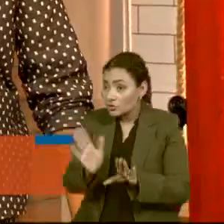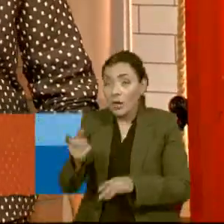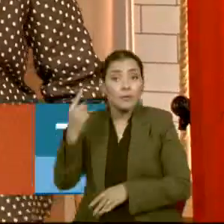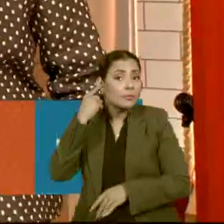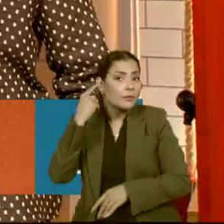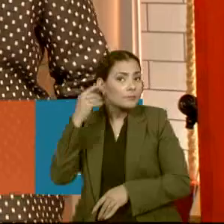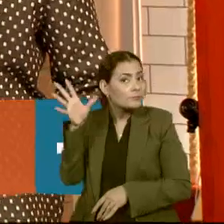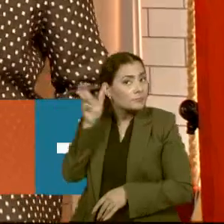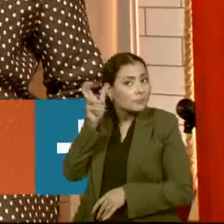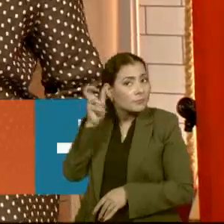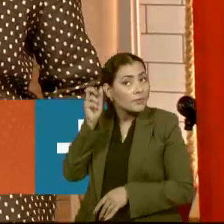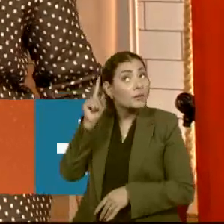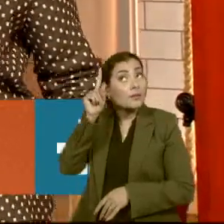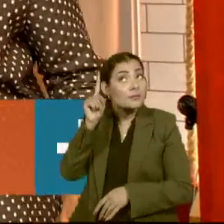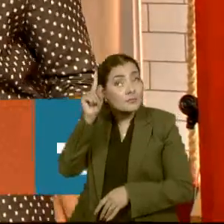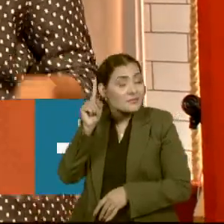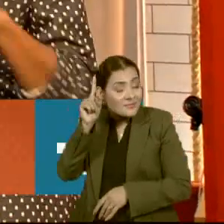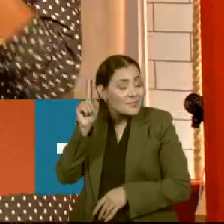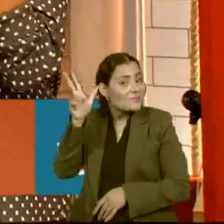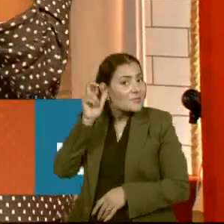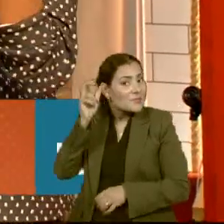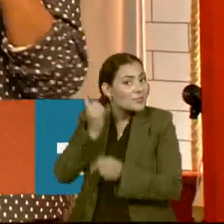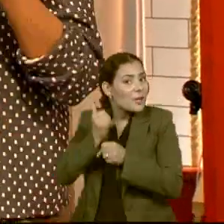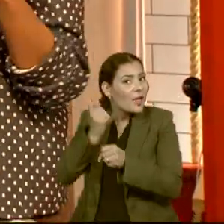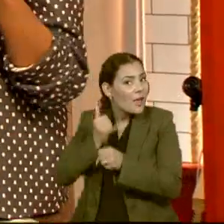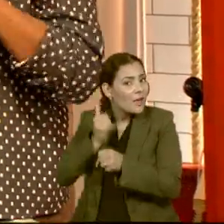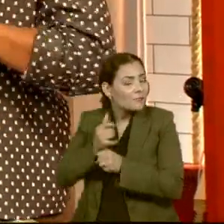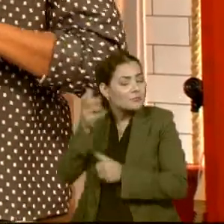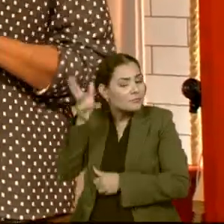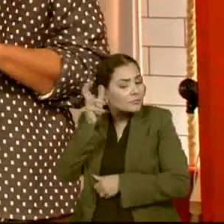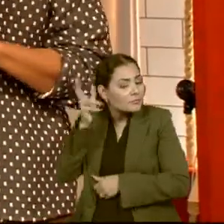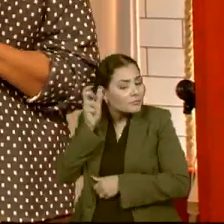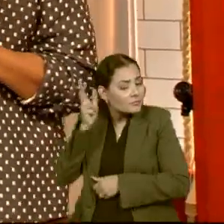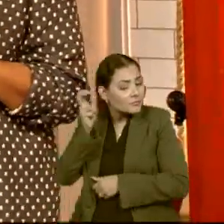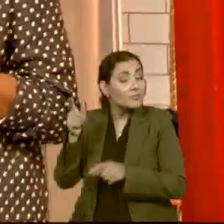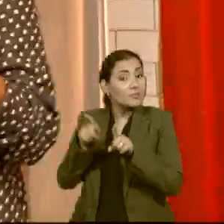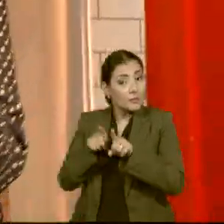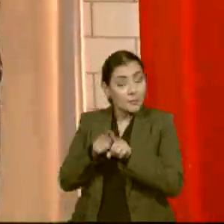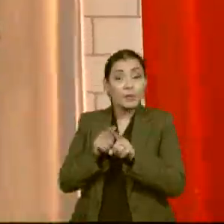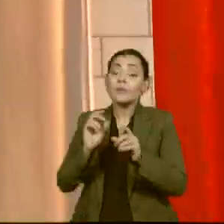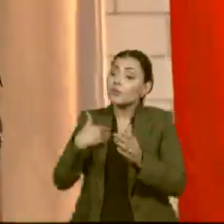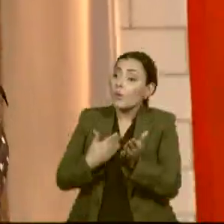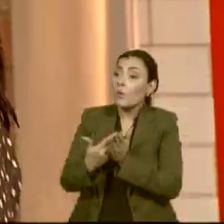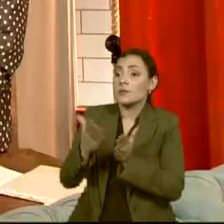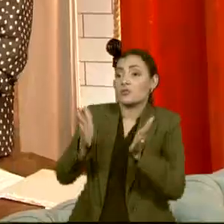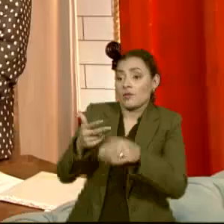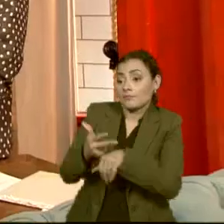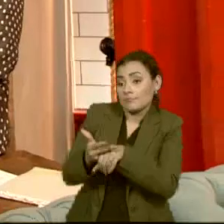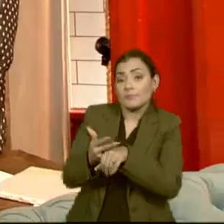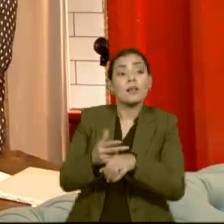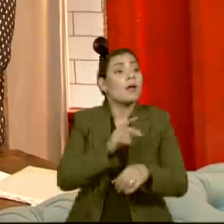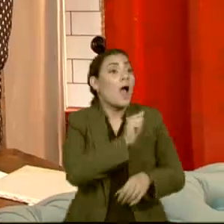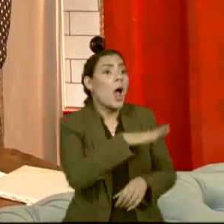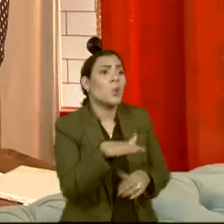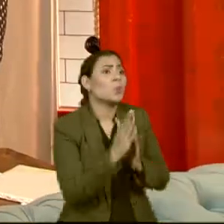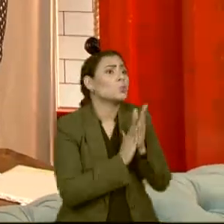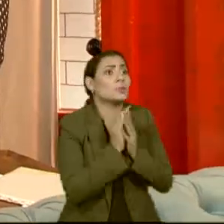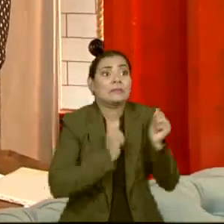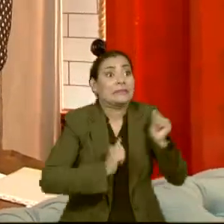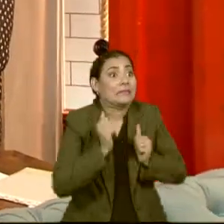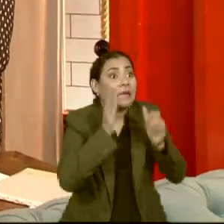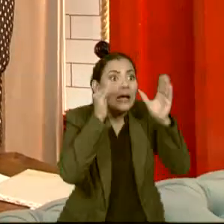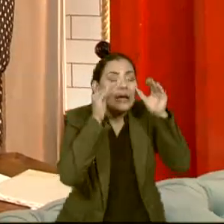o ponto aqui eletrônico falando com a editora-chefe estão testando o ponto. E a gente vai começar daqui a pouco. E os estudantes estão aqui